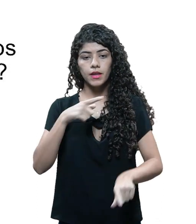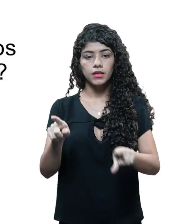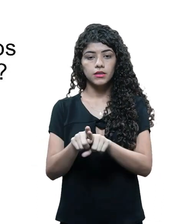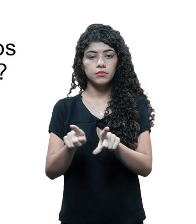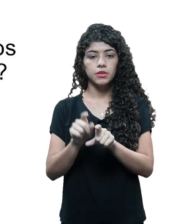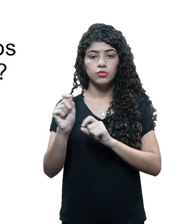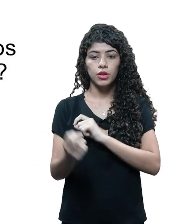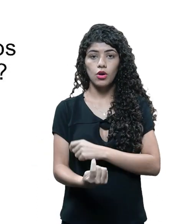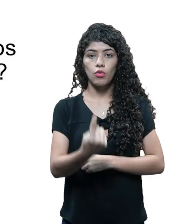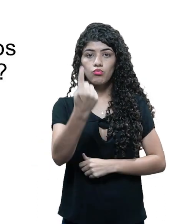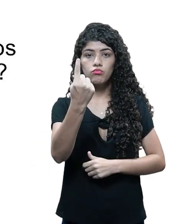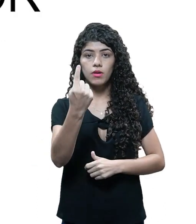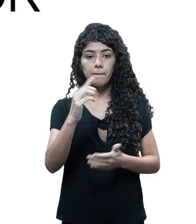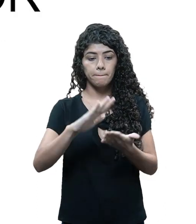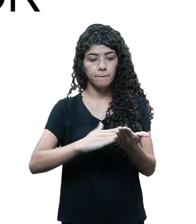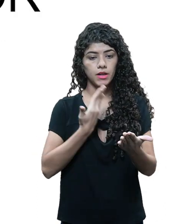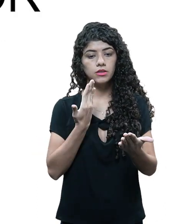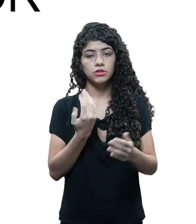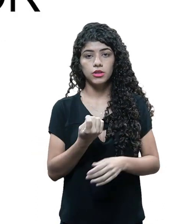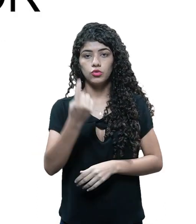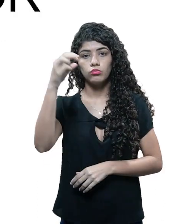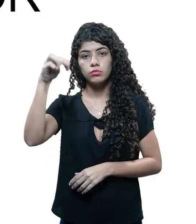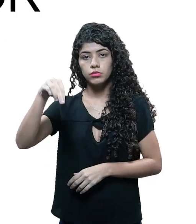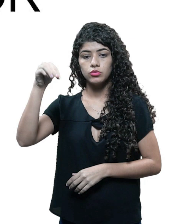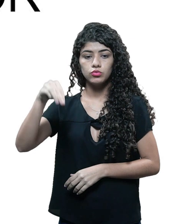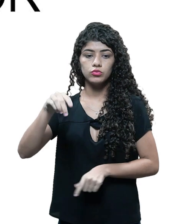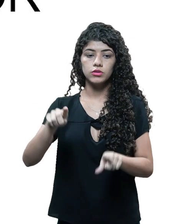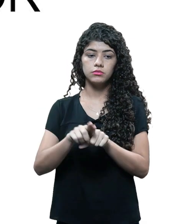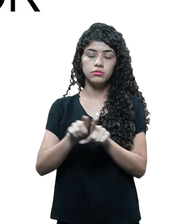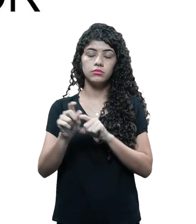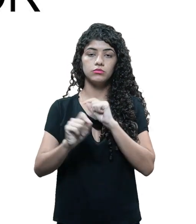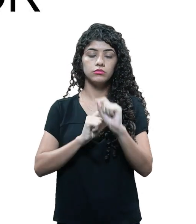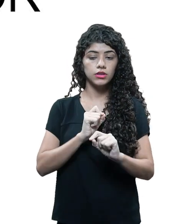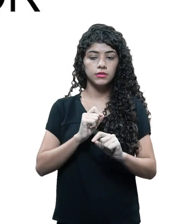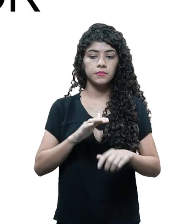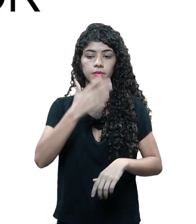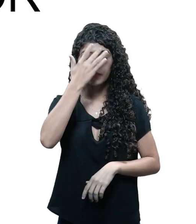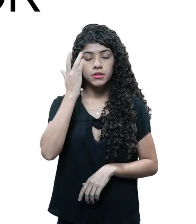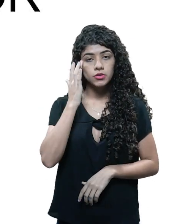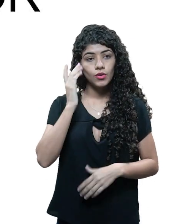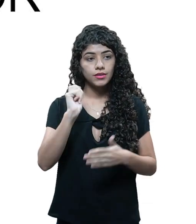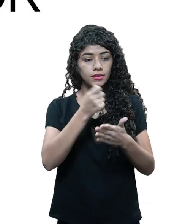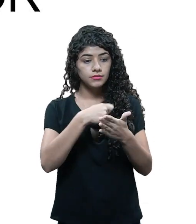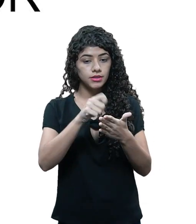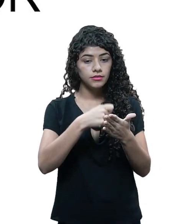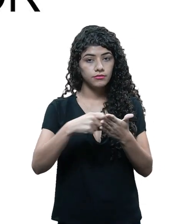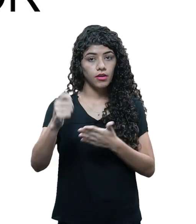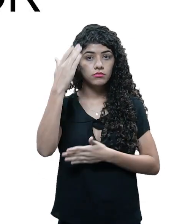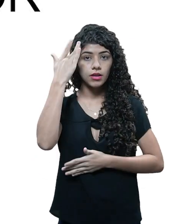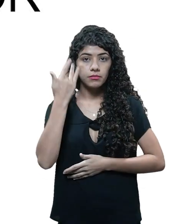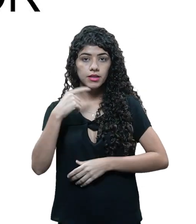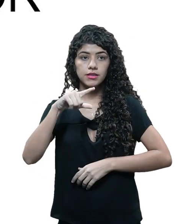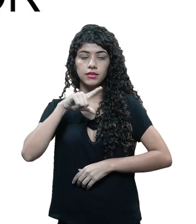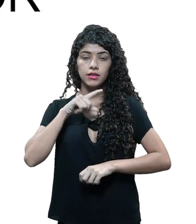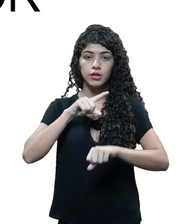Master Scenes, ele tem um parâmetro de 1 página por minuto. Só que esse parâmetro ele serve mais para quem está escrevendo saber